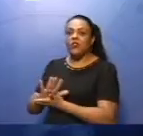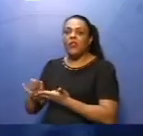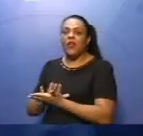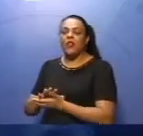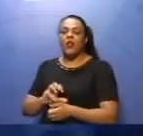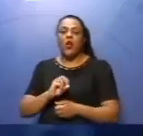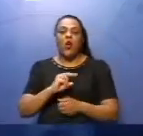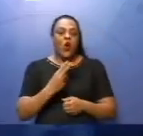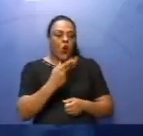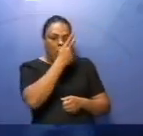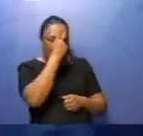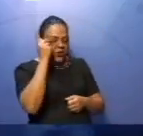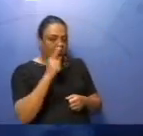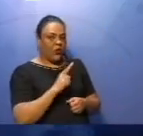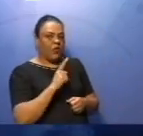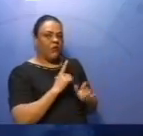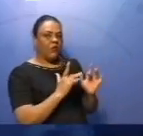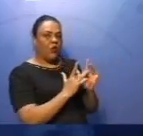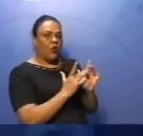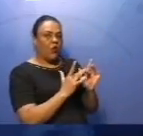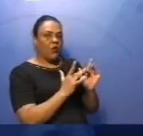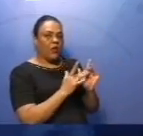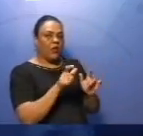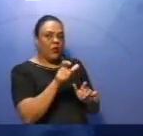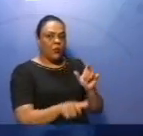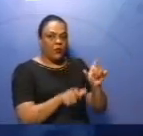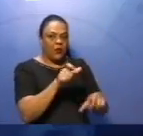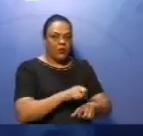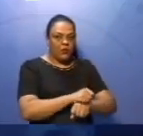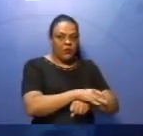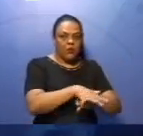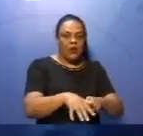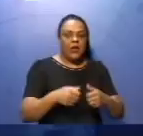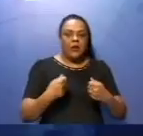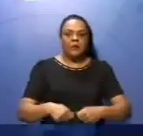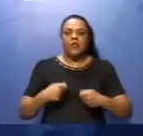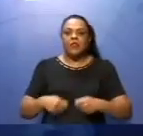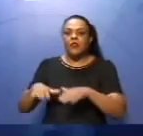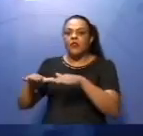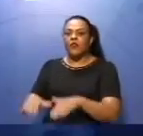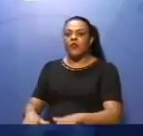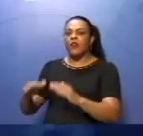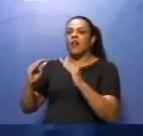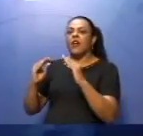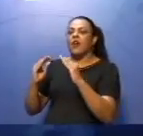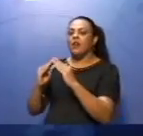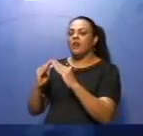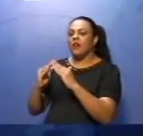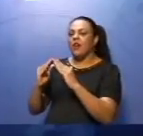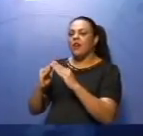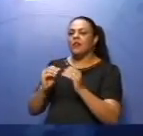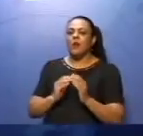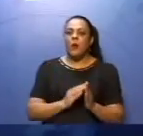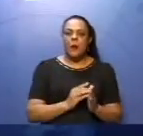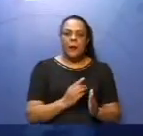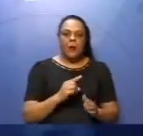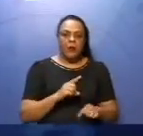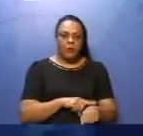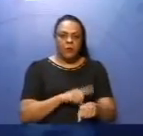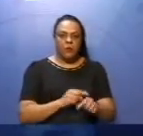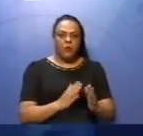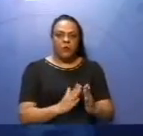contato com alguma pessoa infectada. Elas devem ficar isoladas em casa, pelo período determinado e